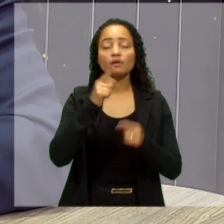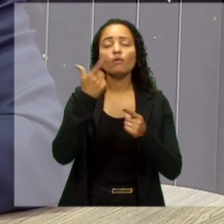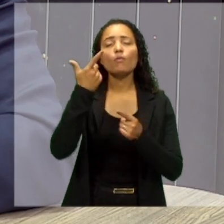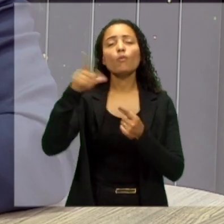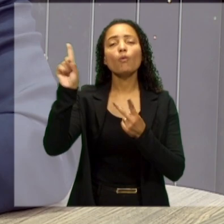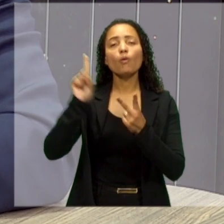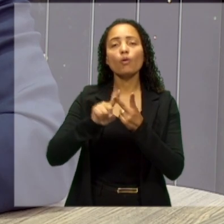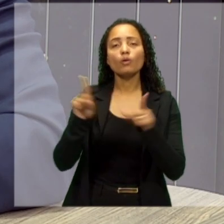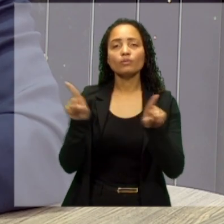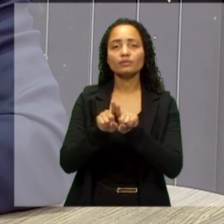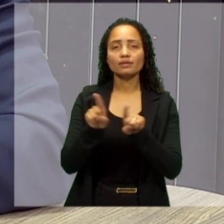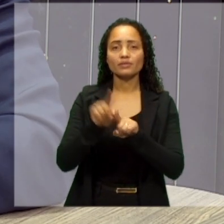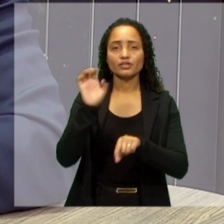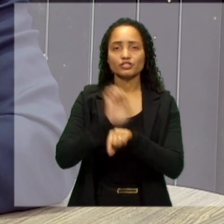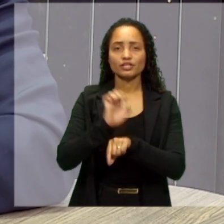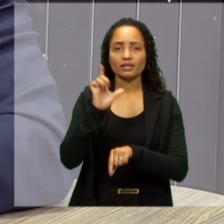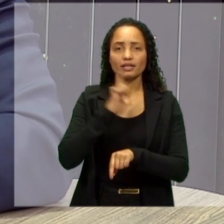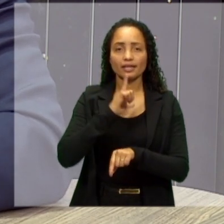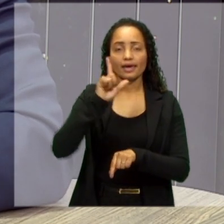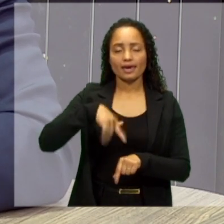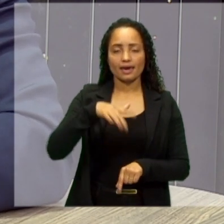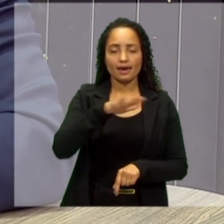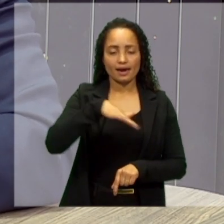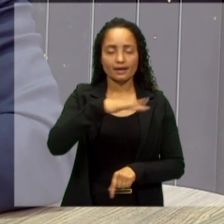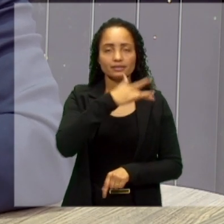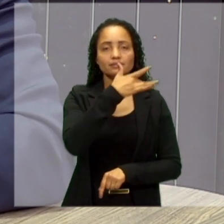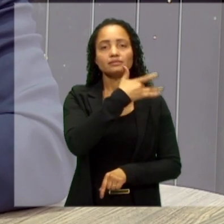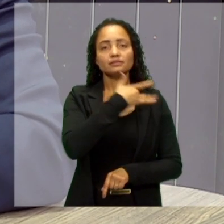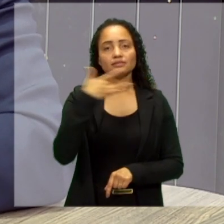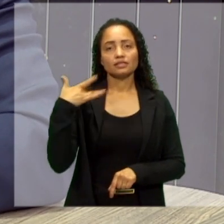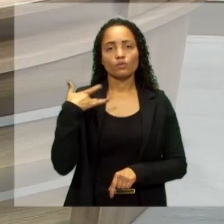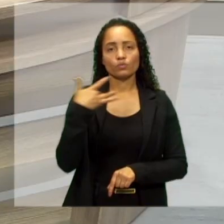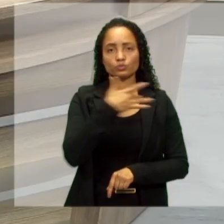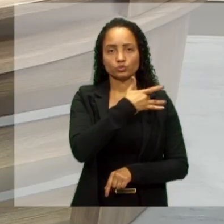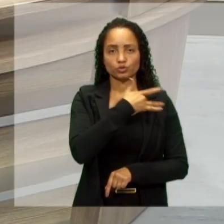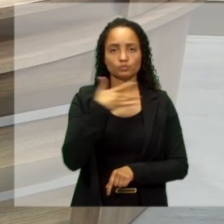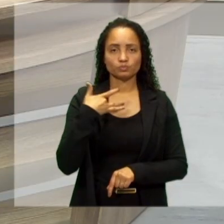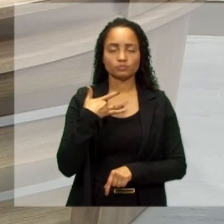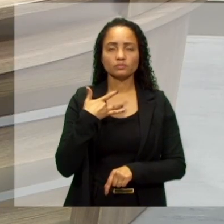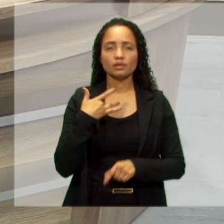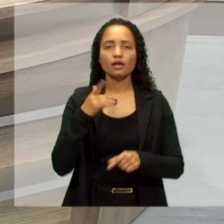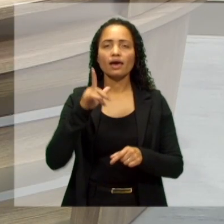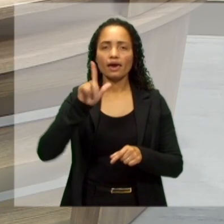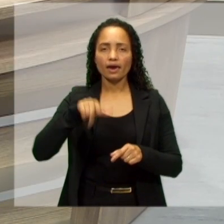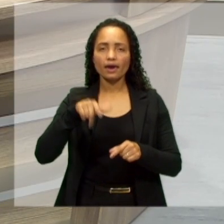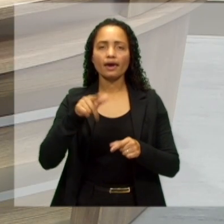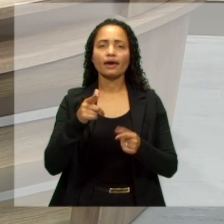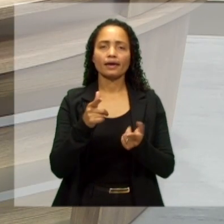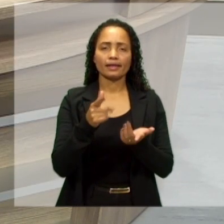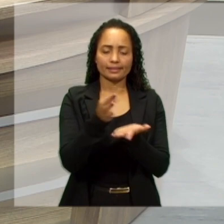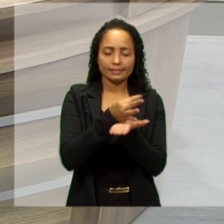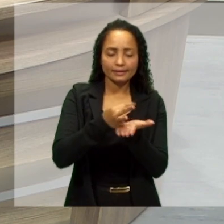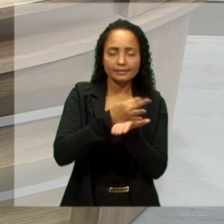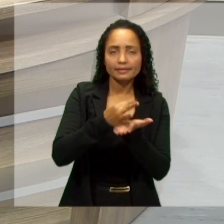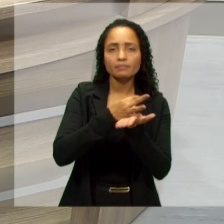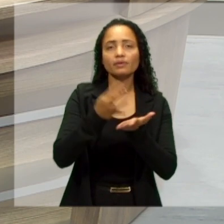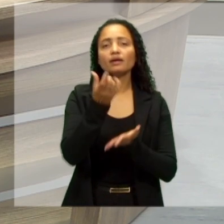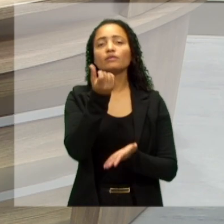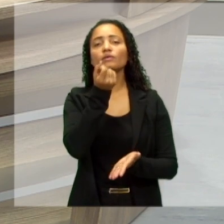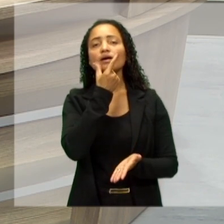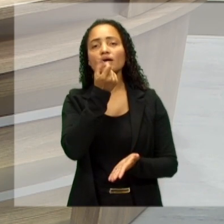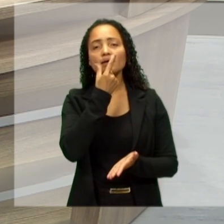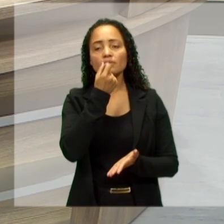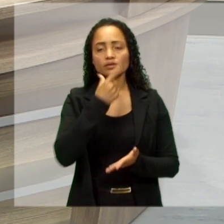muito forte pelo estado todo é a questão da saúde. Então, tratamentos e câncer, medicamentos.